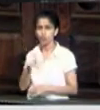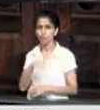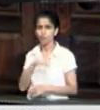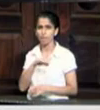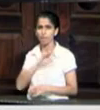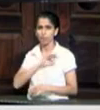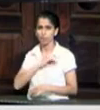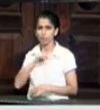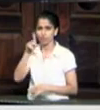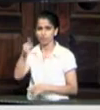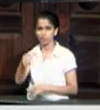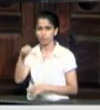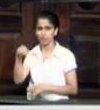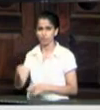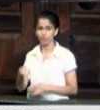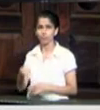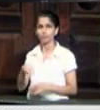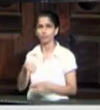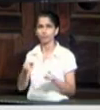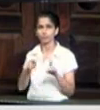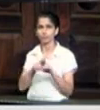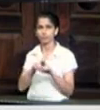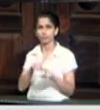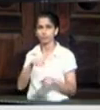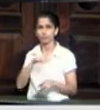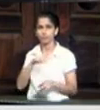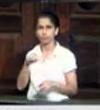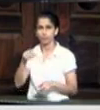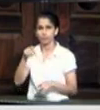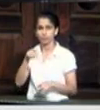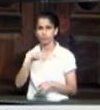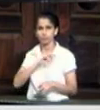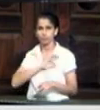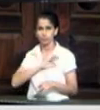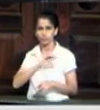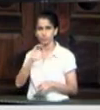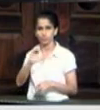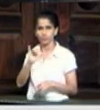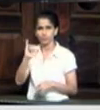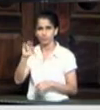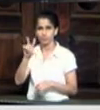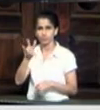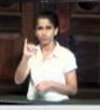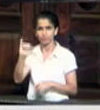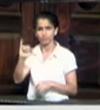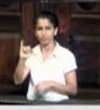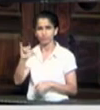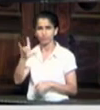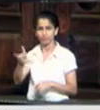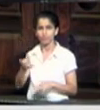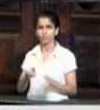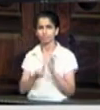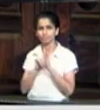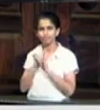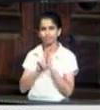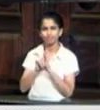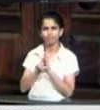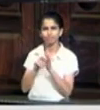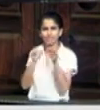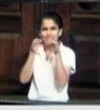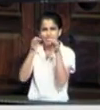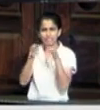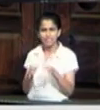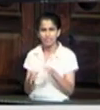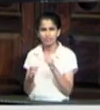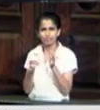Militar, estou aqui também falando da Polícia Civil. Mas eu queria fazer uma análise muito precisa de